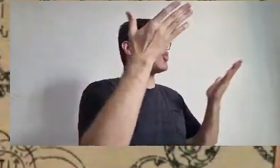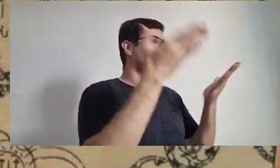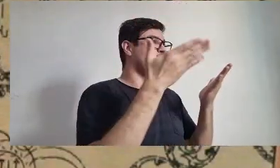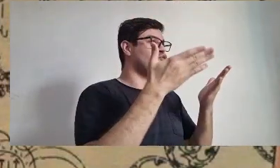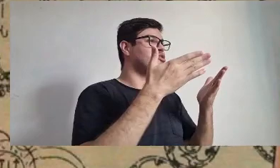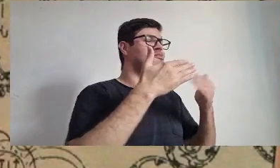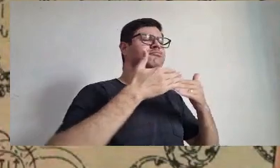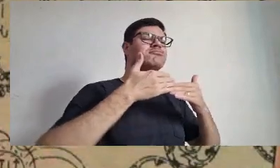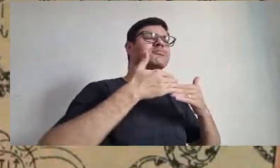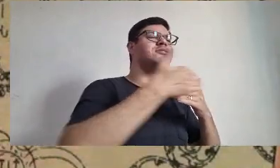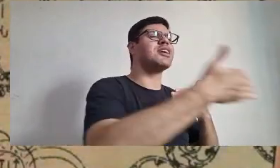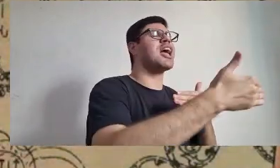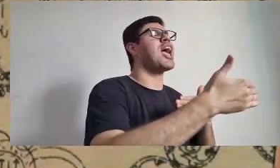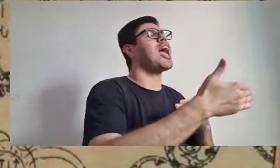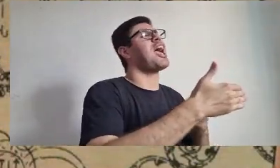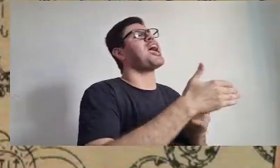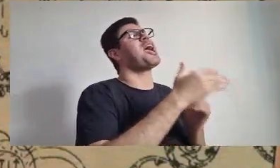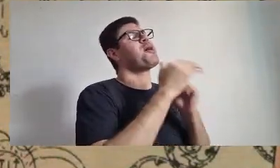assim, arrivederci.